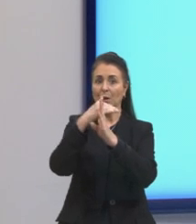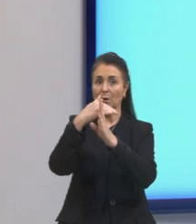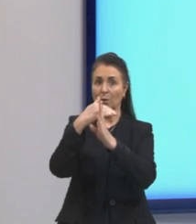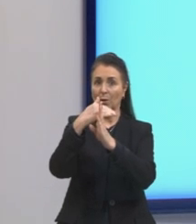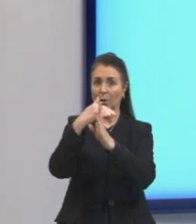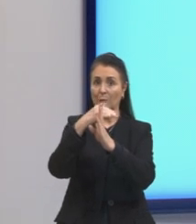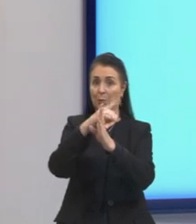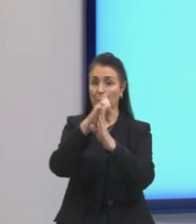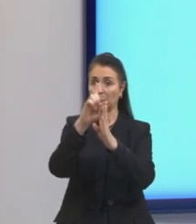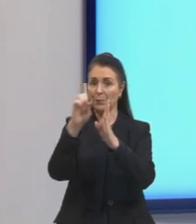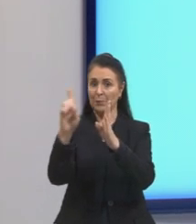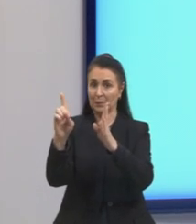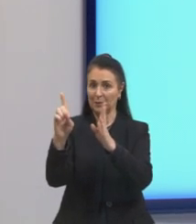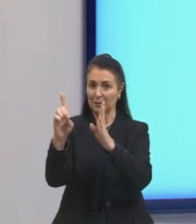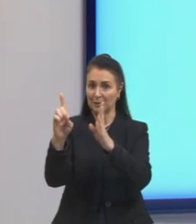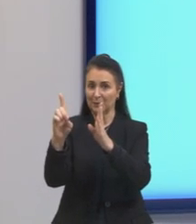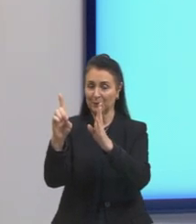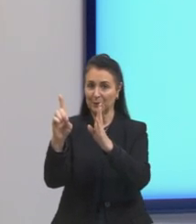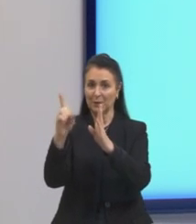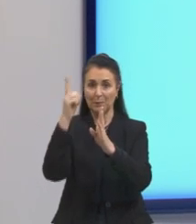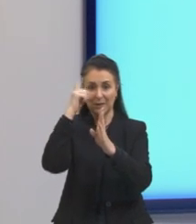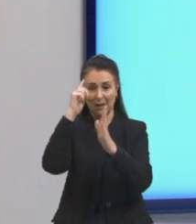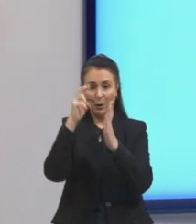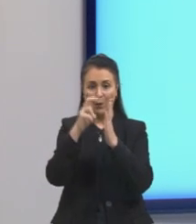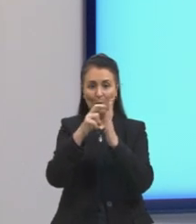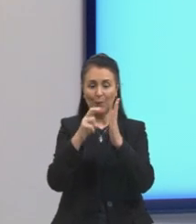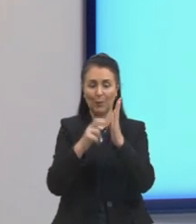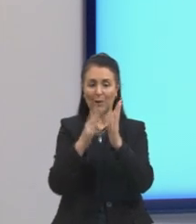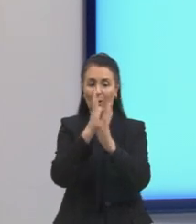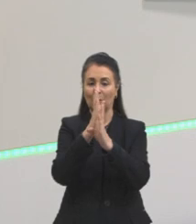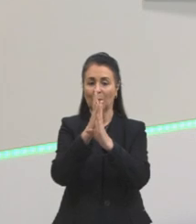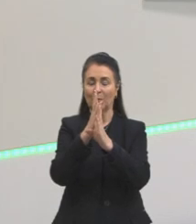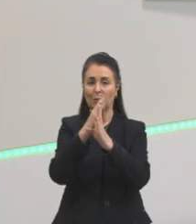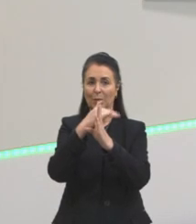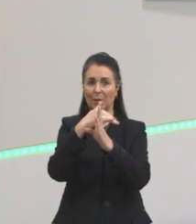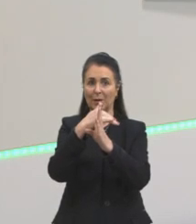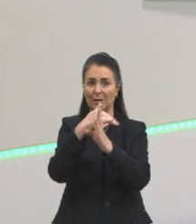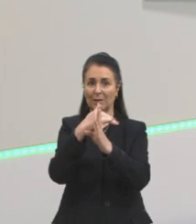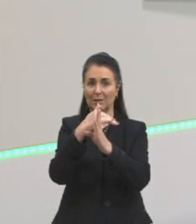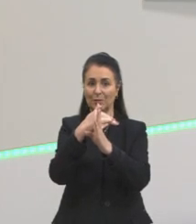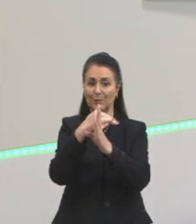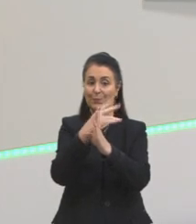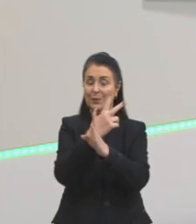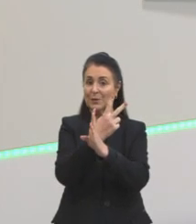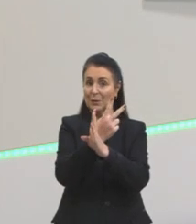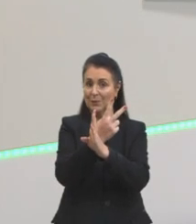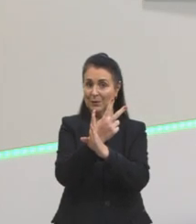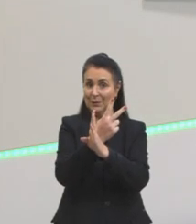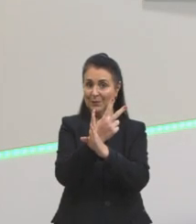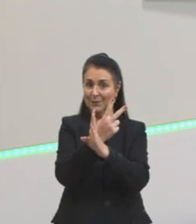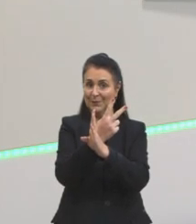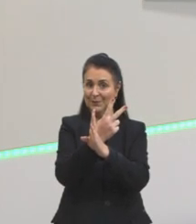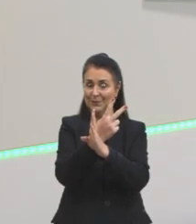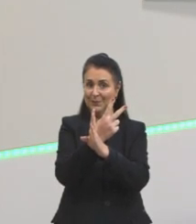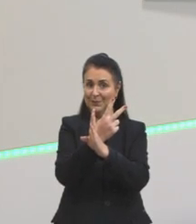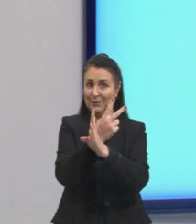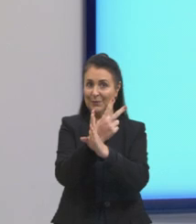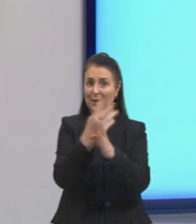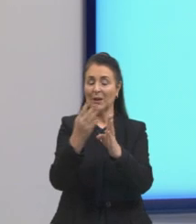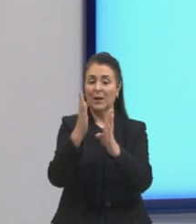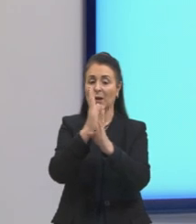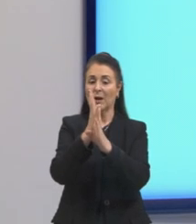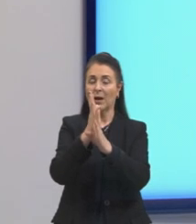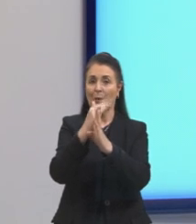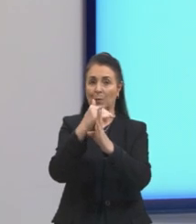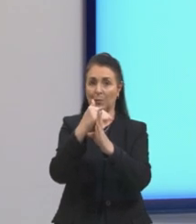correto e nós vamos pensar no banco o banco então está ali no segundo quadrante a